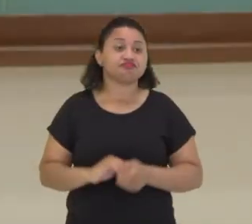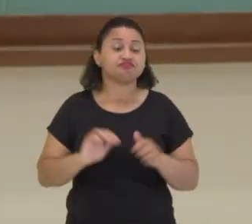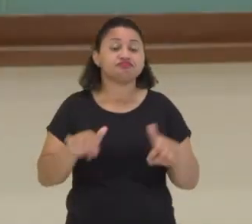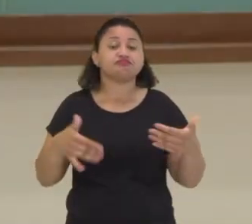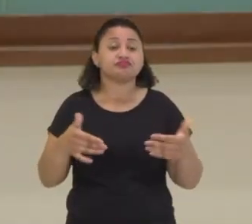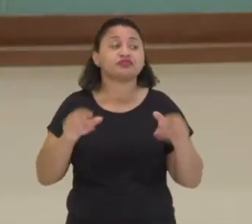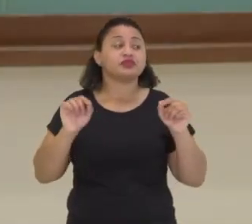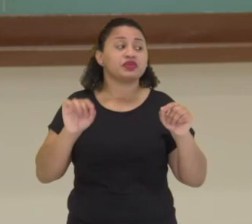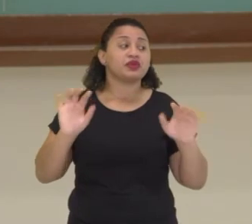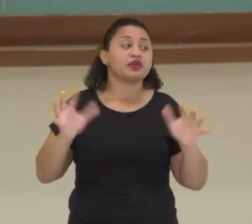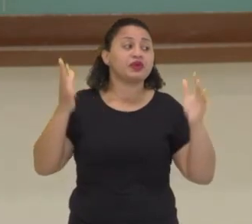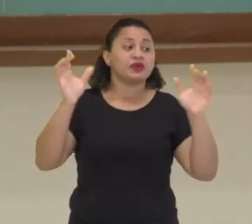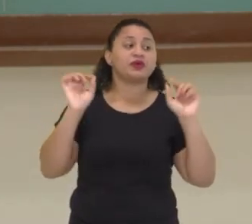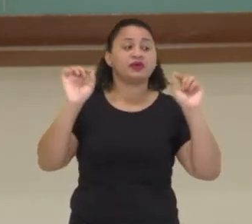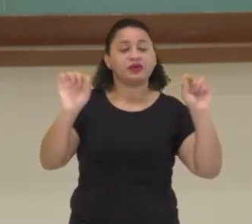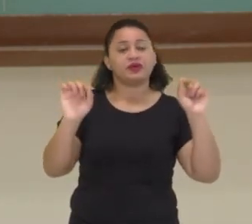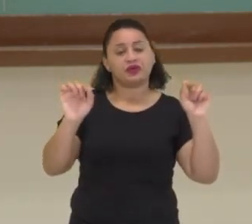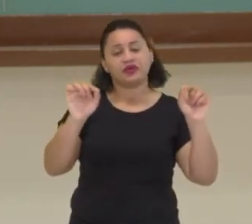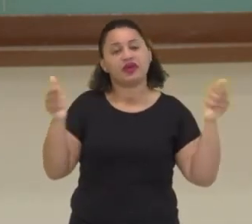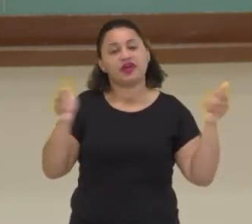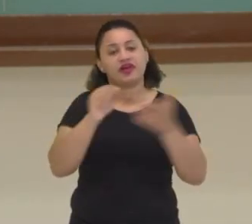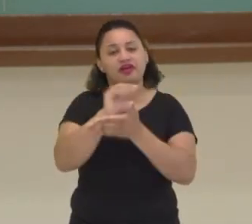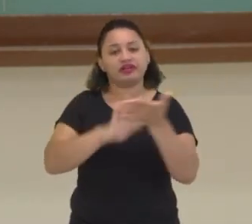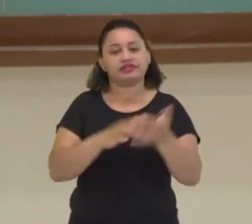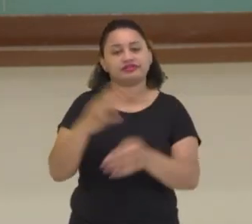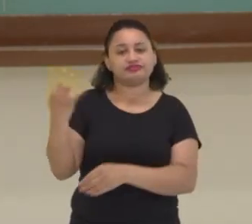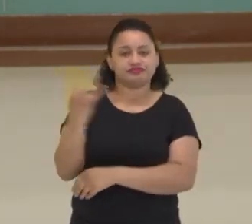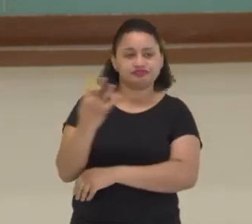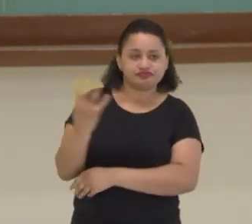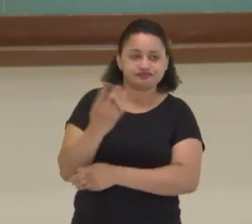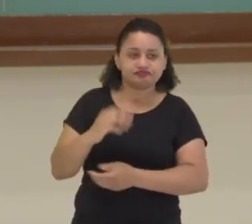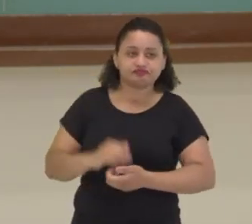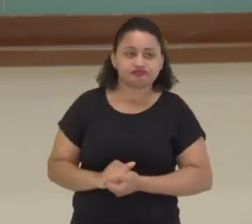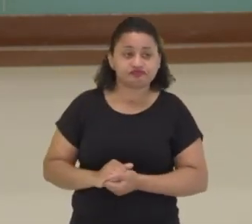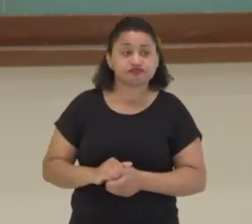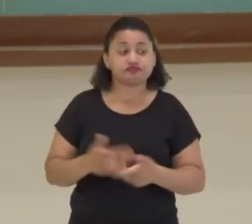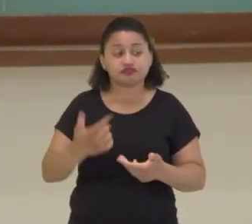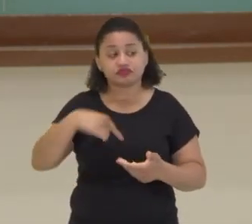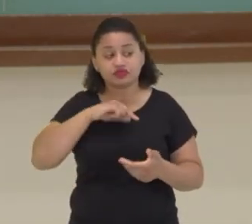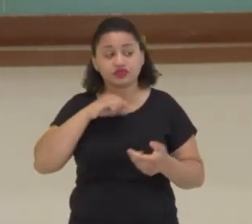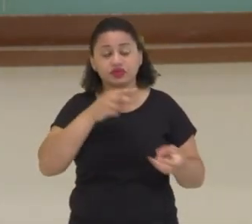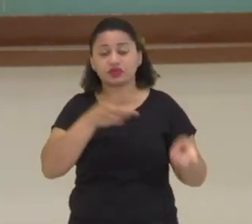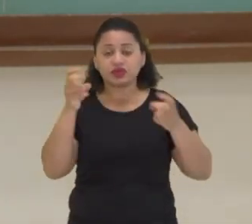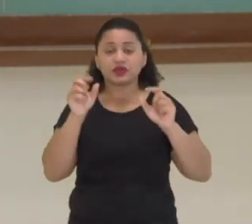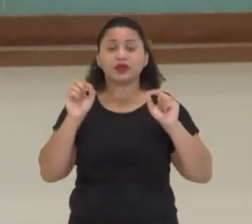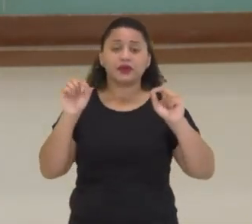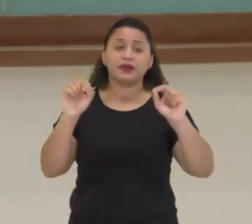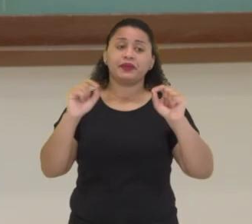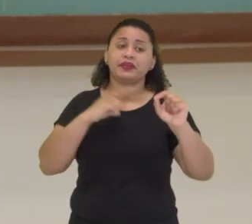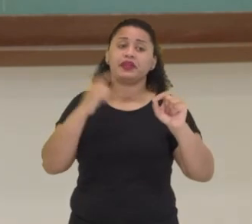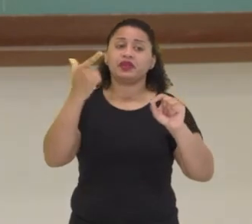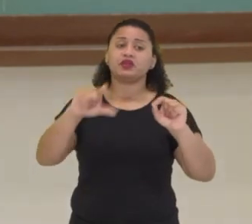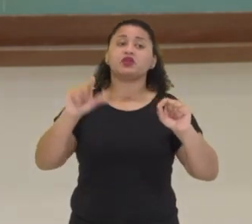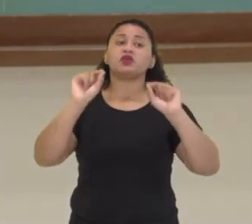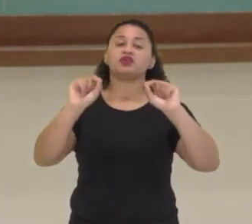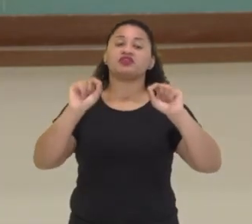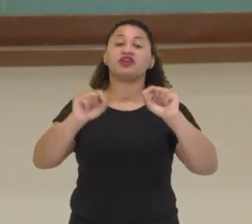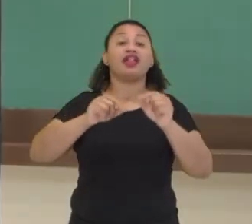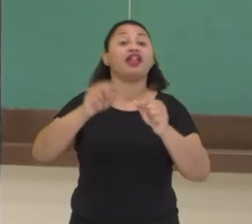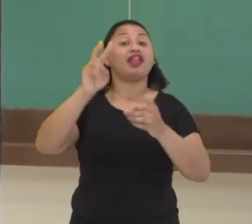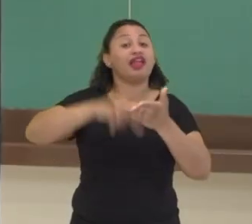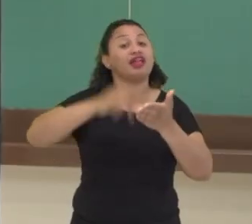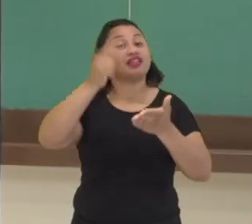o que acontece? Nós chegamos à atividade 4 e vamos perceber aqui que eu tenho de novo o quê? O